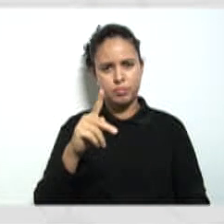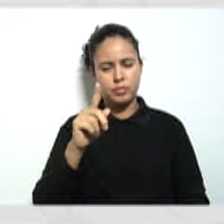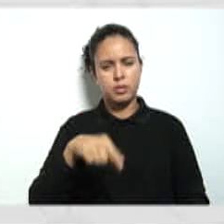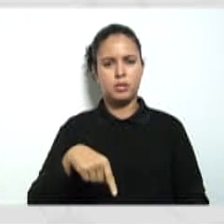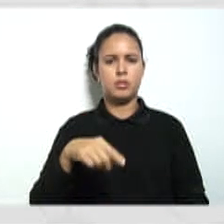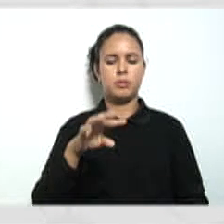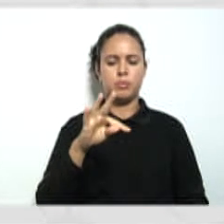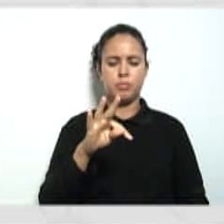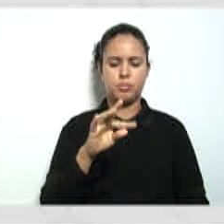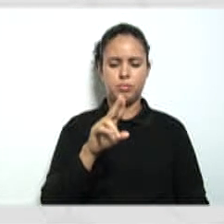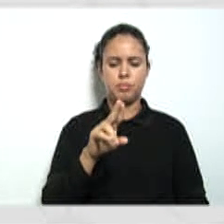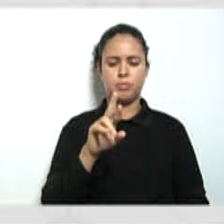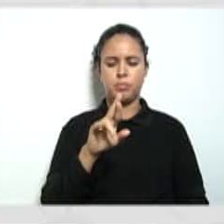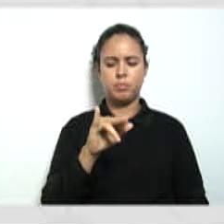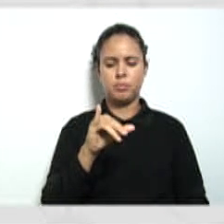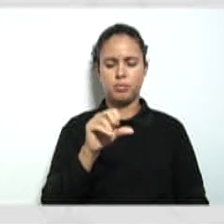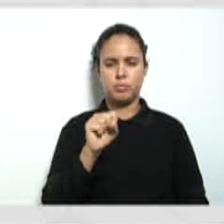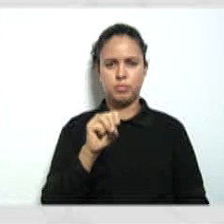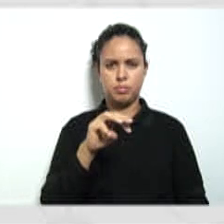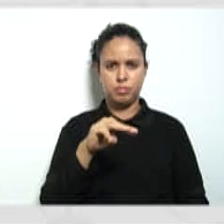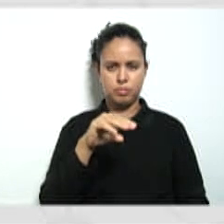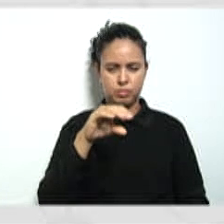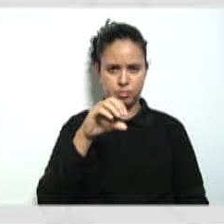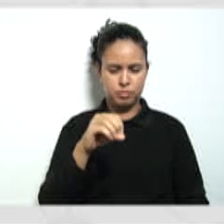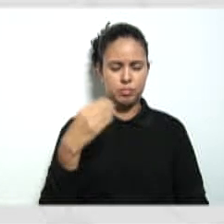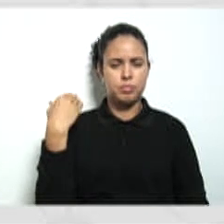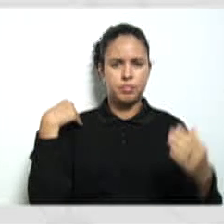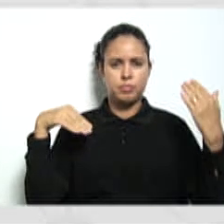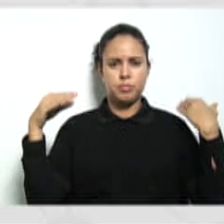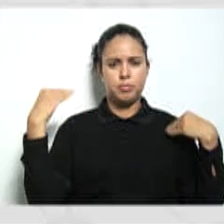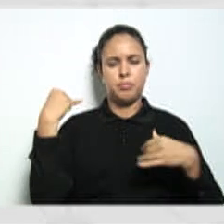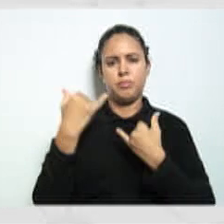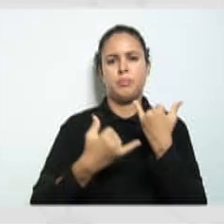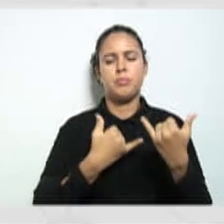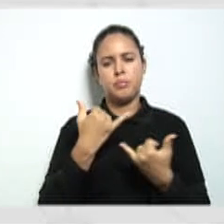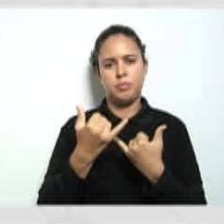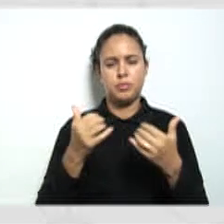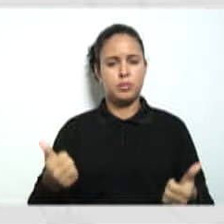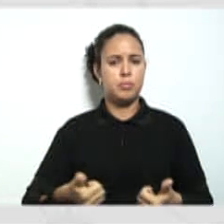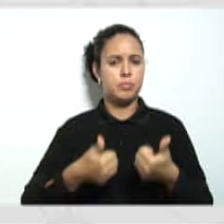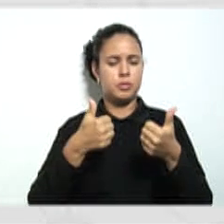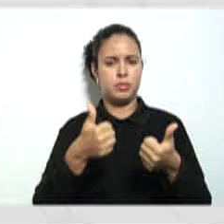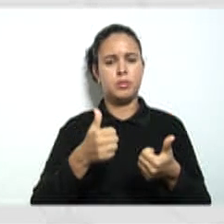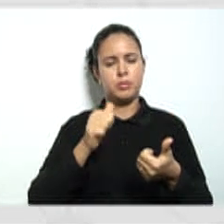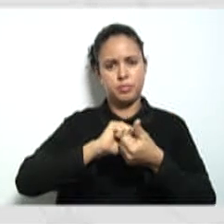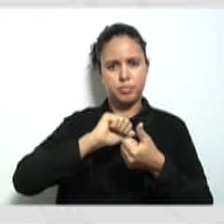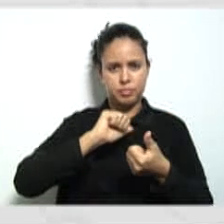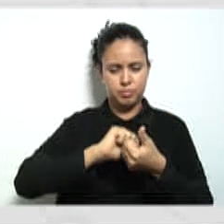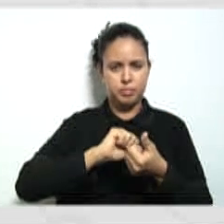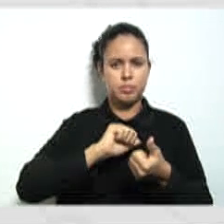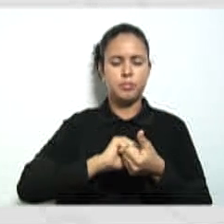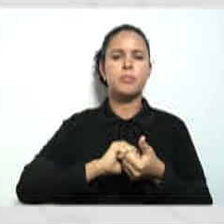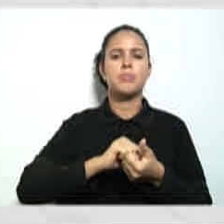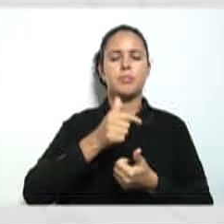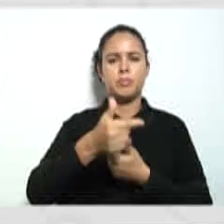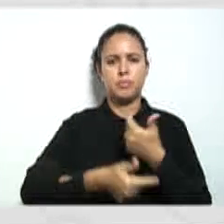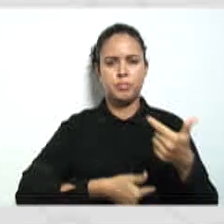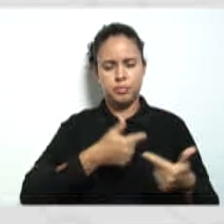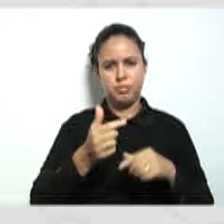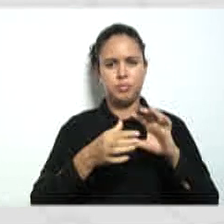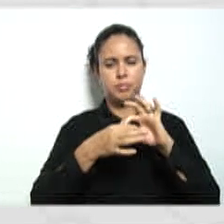Ele é organizado por profissionais do setor para dinamizar e melhorar a qualidade dos serviços ao turista. É normalmente vinculado às